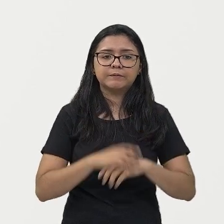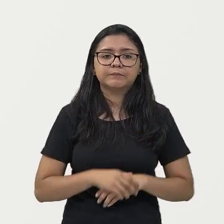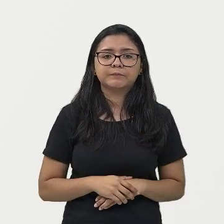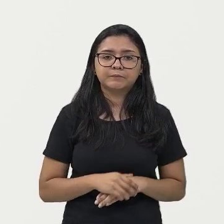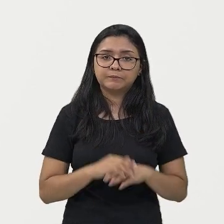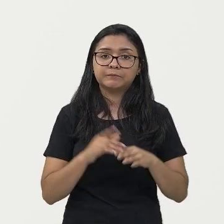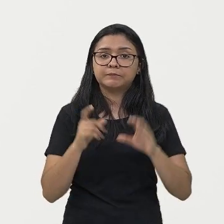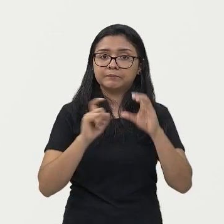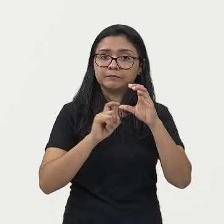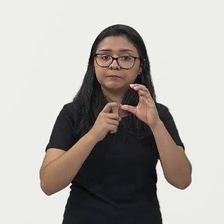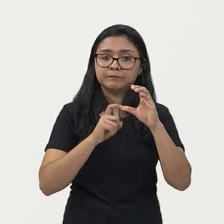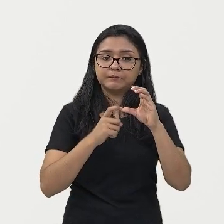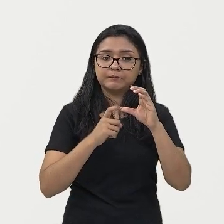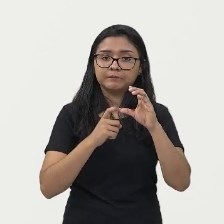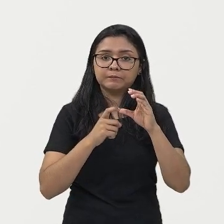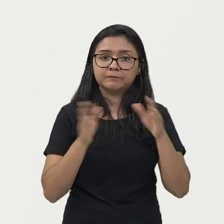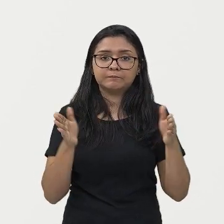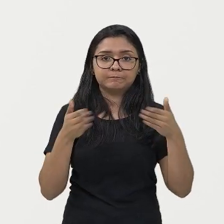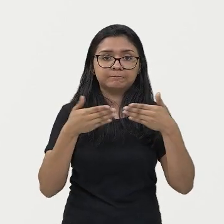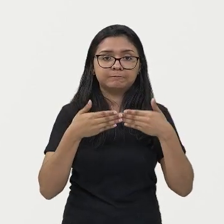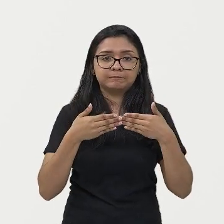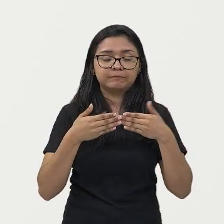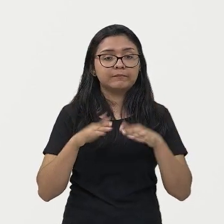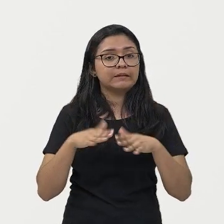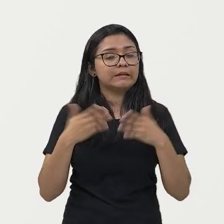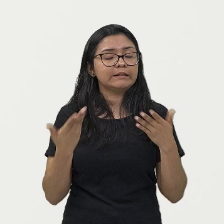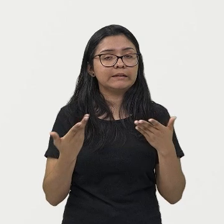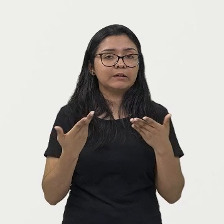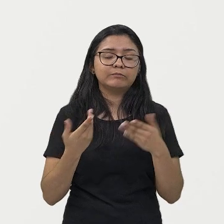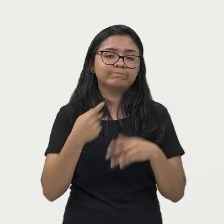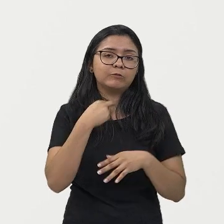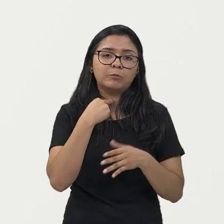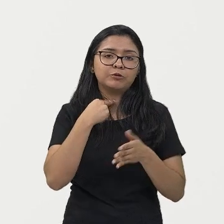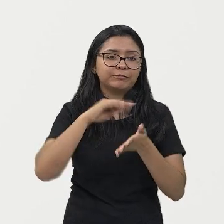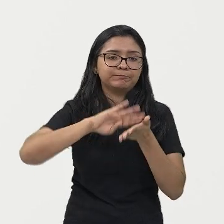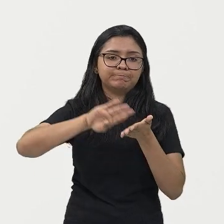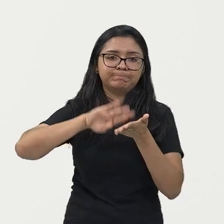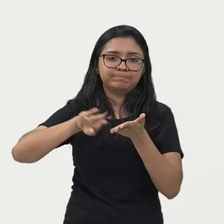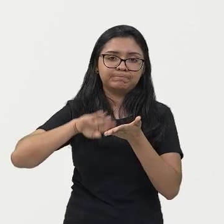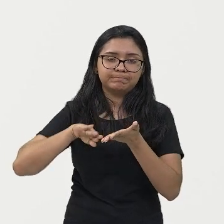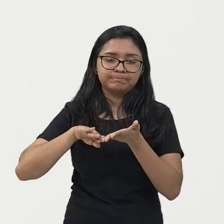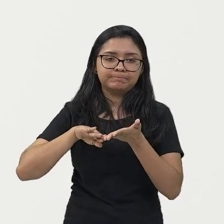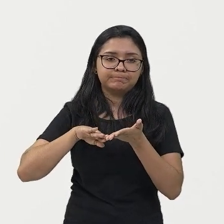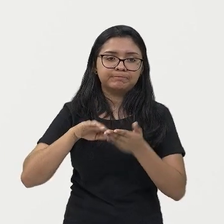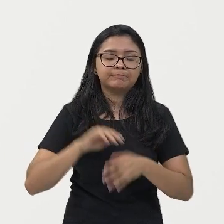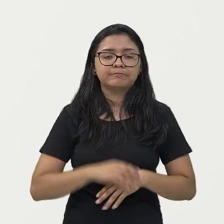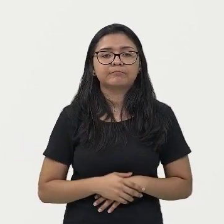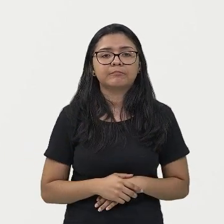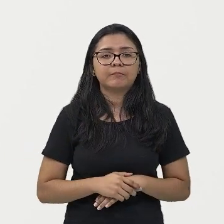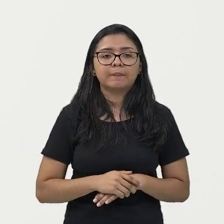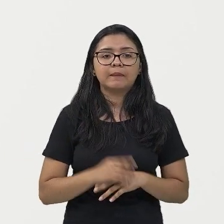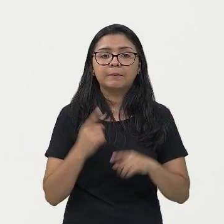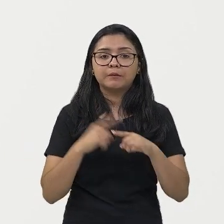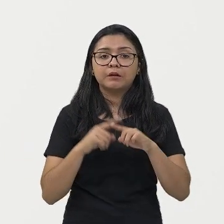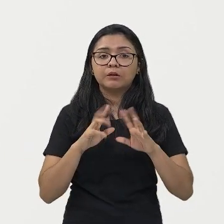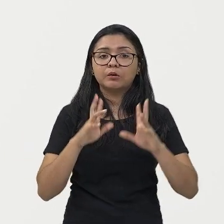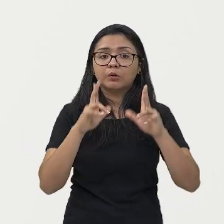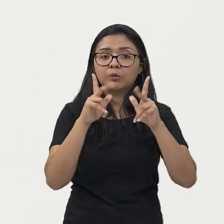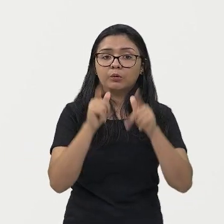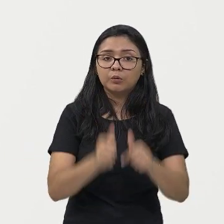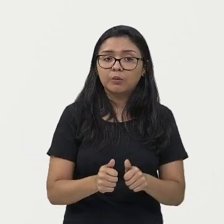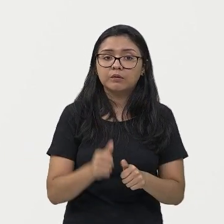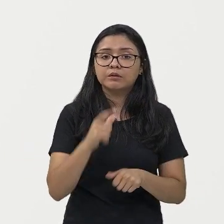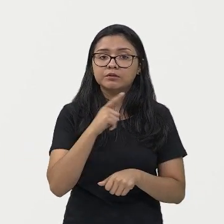acíclica. Opa, ainda não dá para eliminar nenhuma dessas questões, tá bom? Porque todas estão